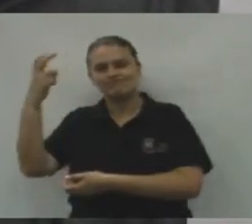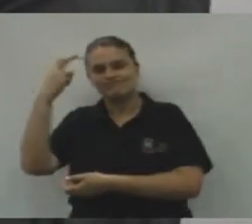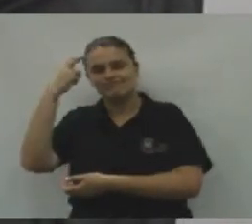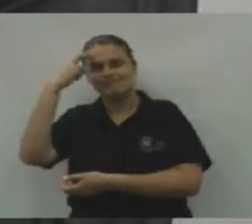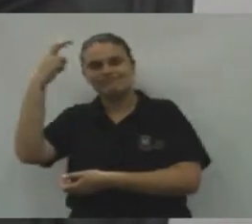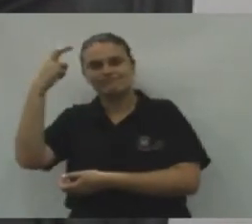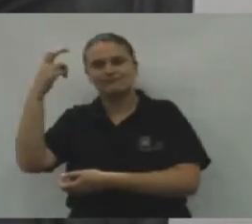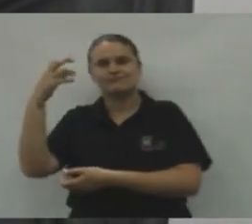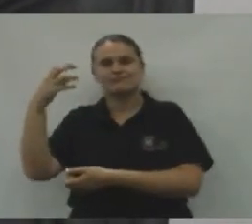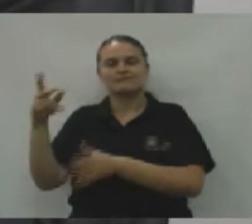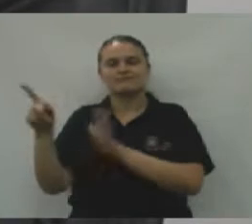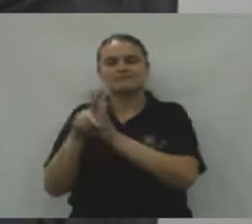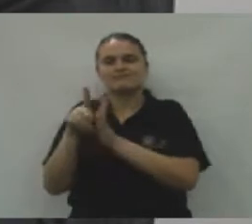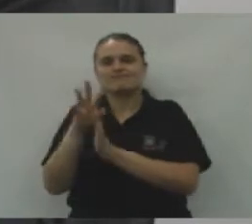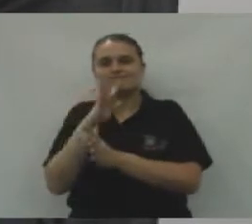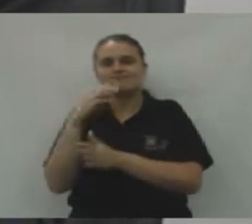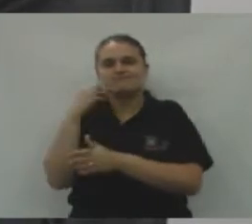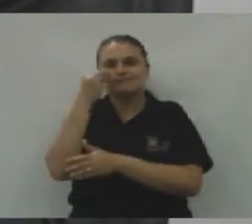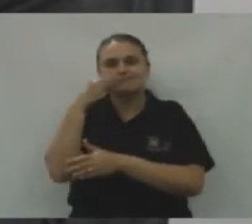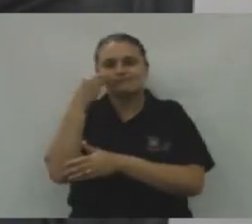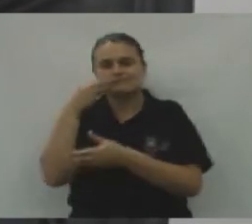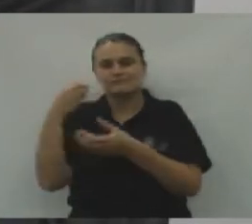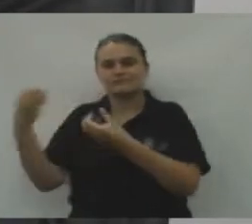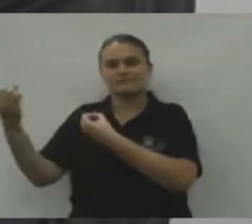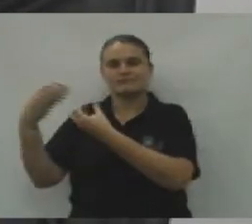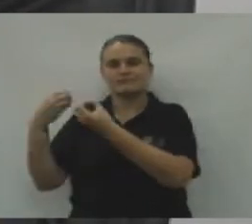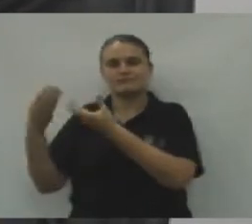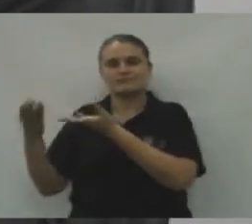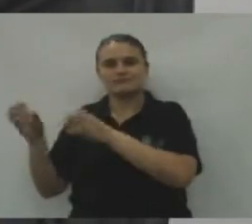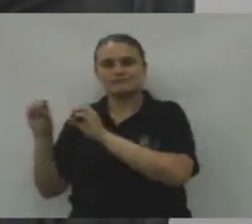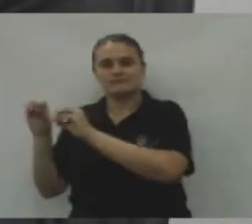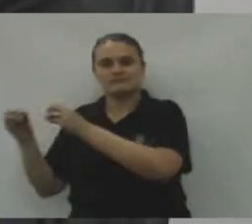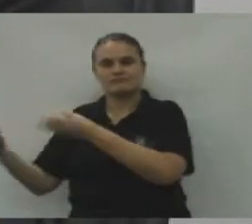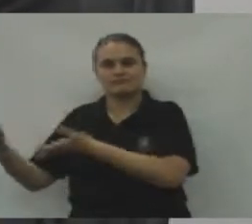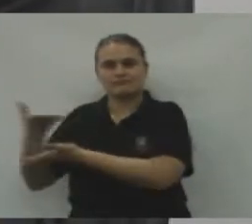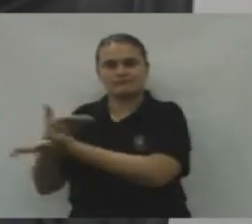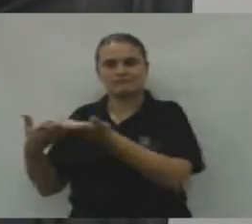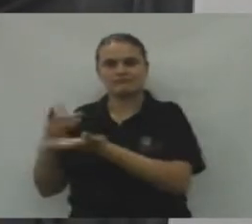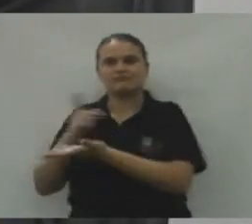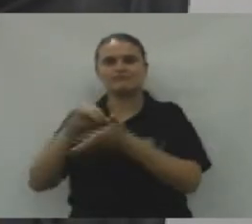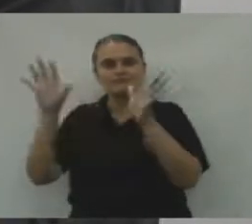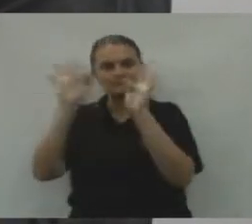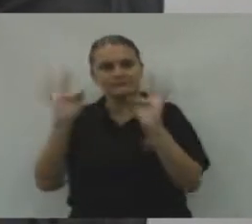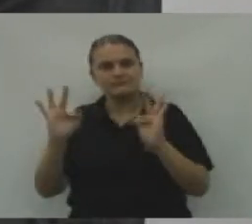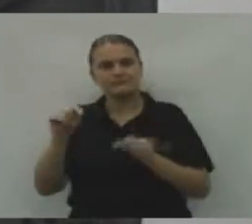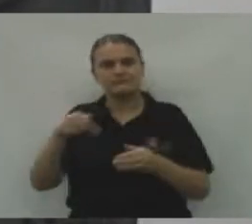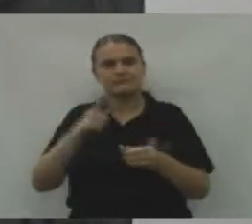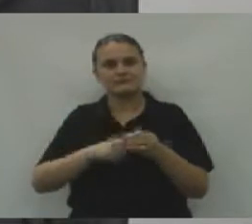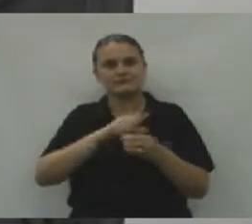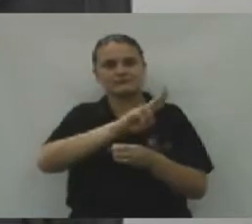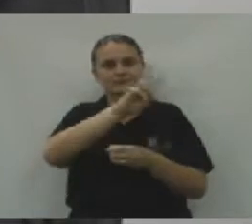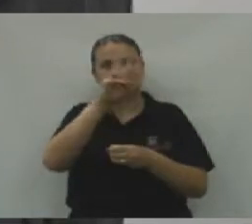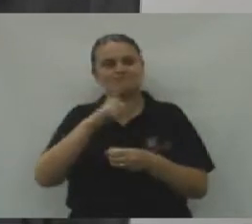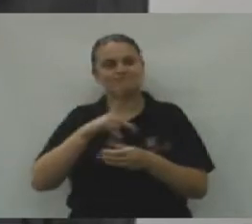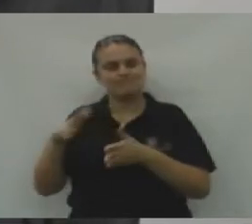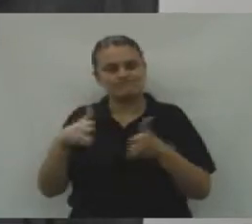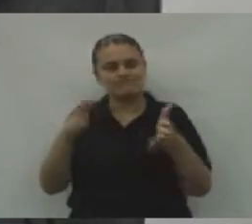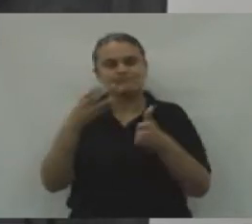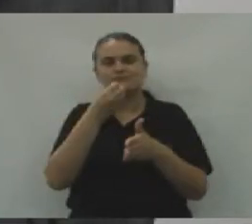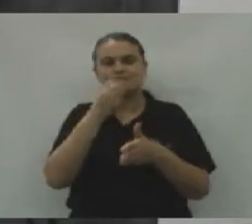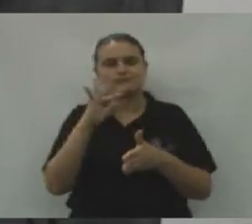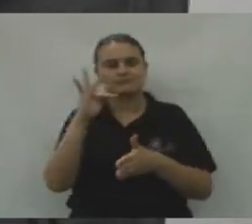por merecer e nos ensinando, nos passando conhecimento. Fico feliz porque o União da Vitória realmente caminha no caminho certo. Eu